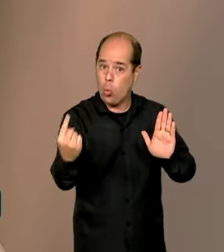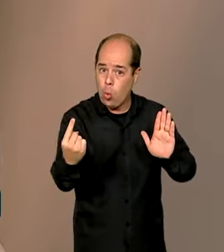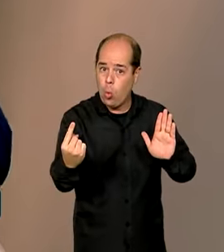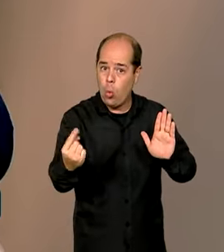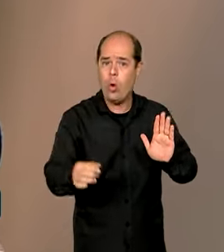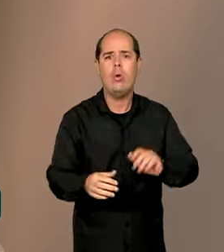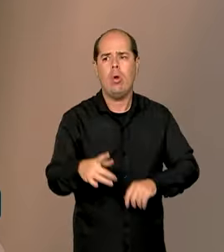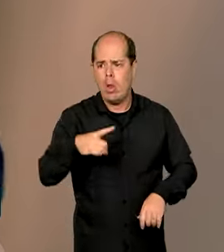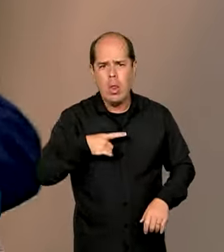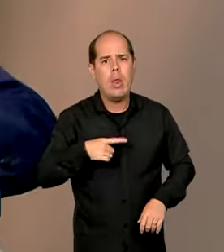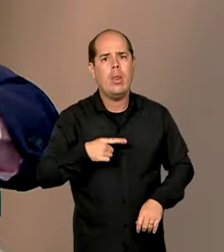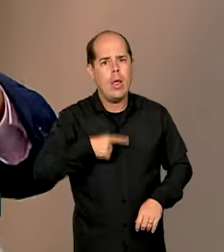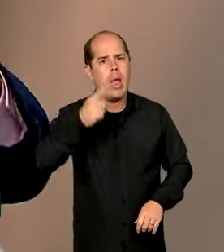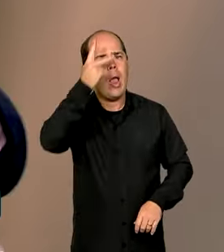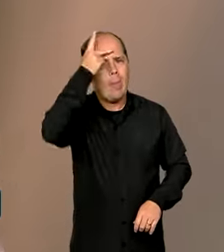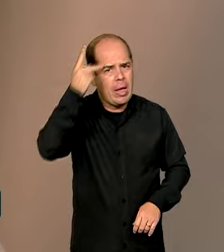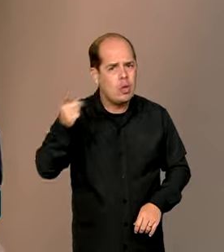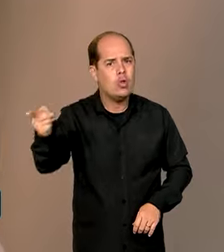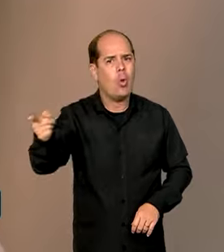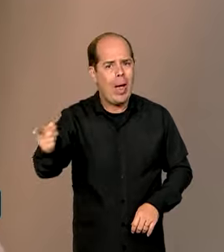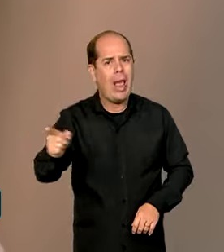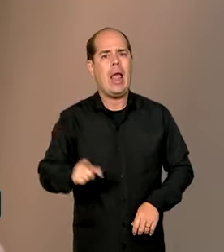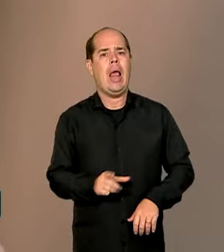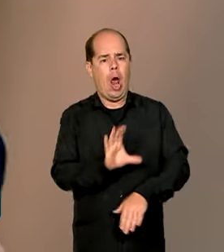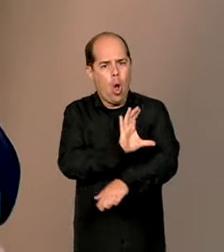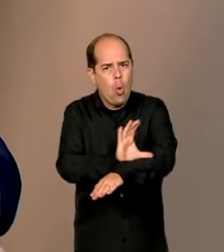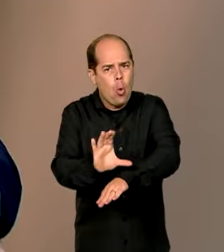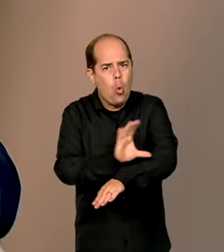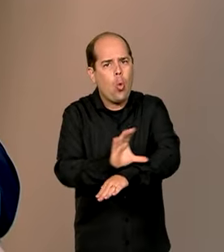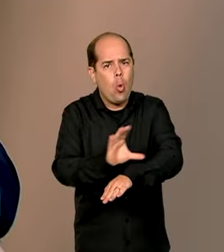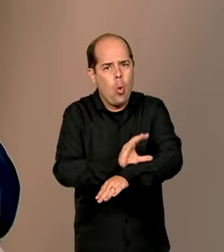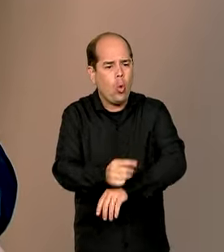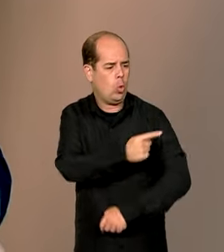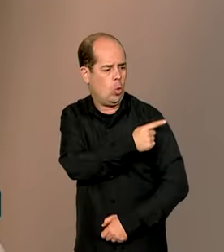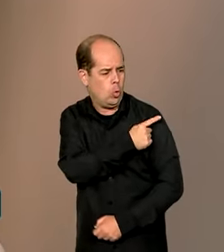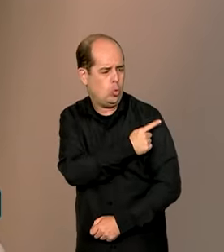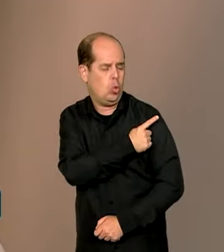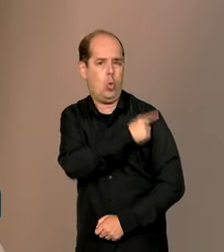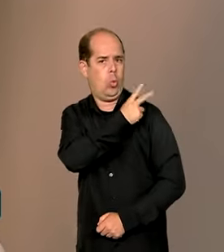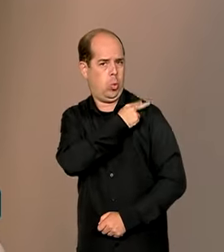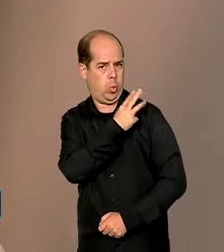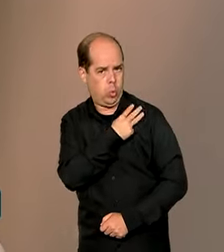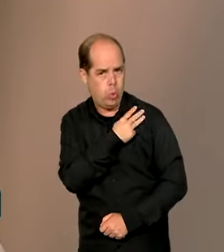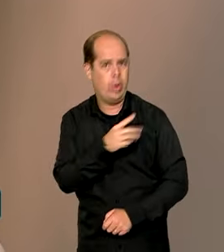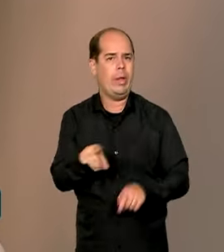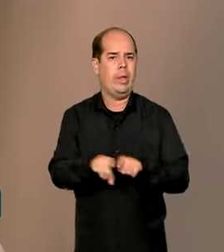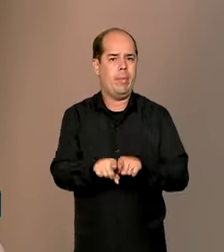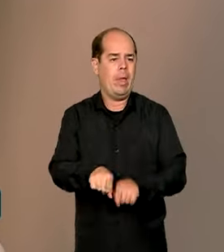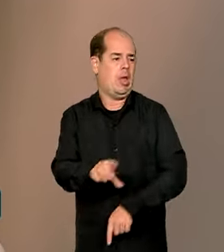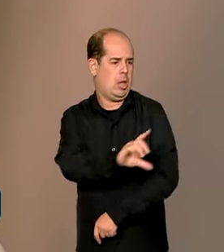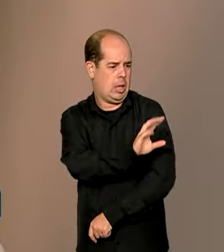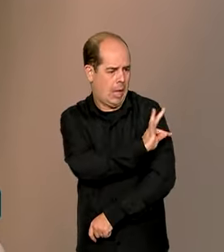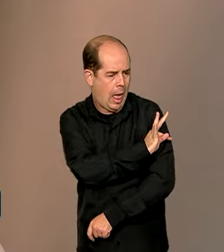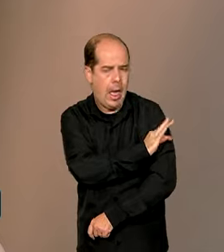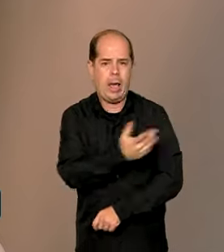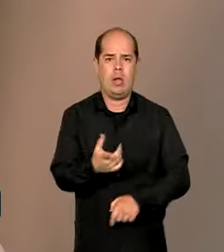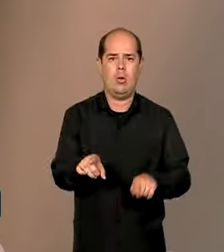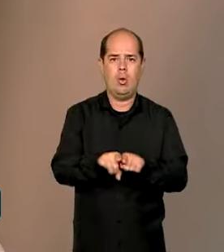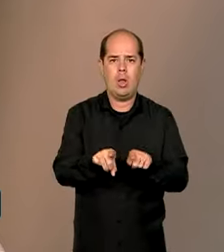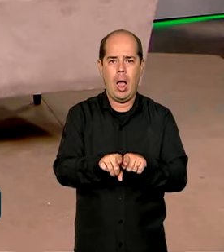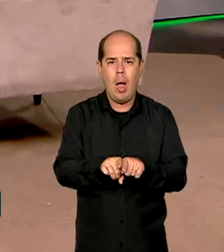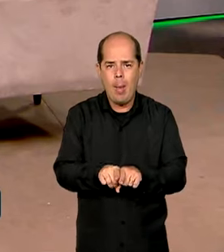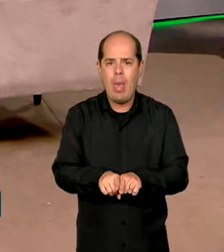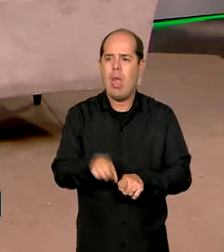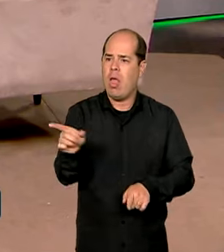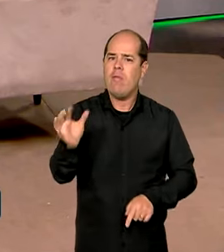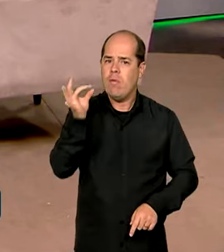ali de nível superior, fazendo ensino superior, de nível médio, fazendo ensino técnico, e se a gente der a mão a essas pessoas, der oportunidade,